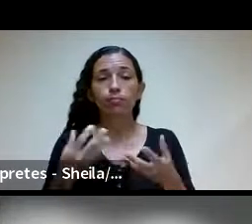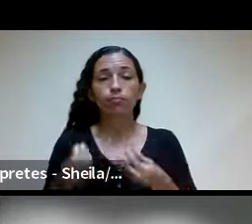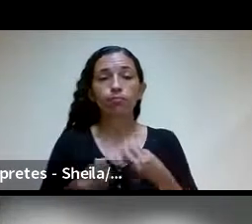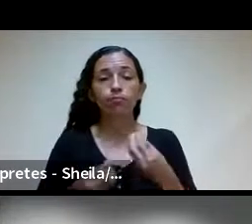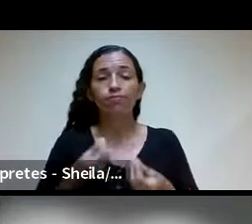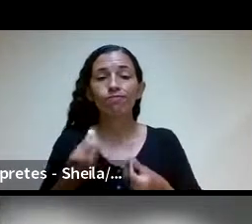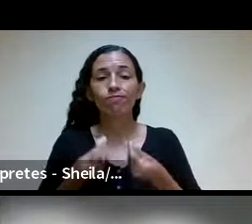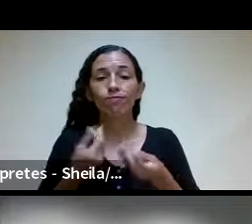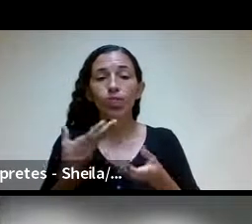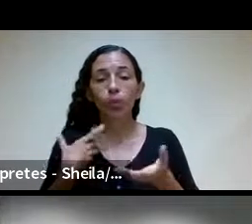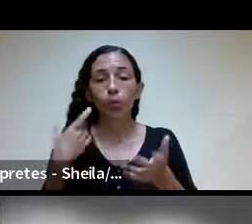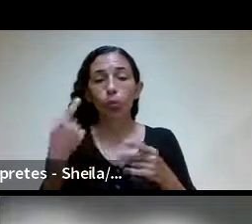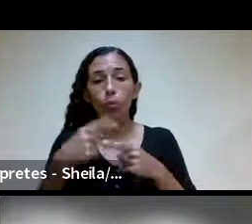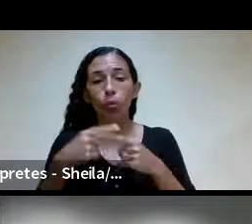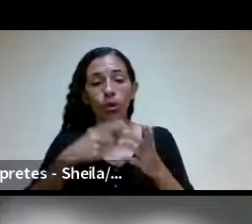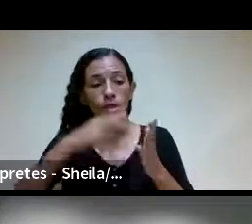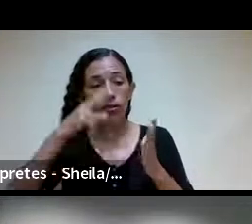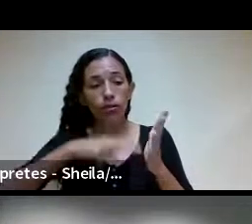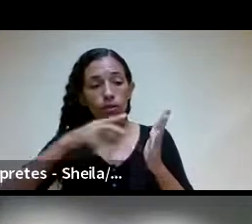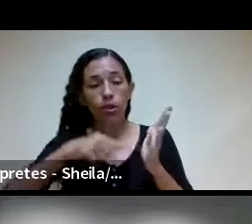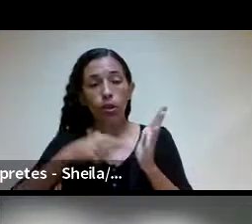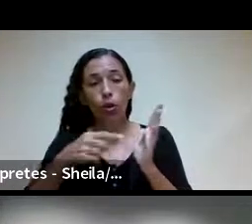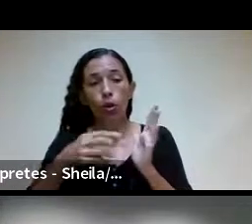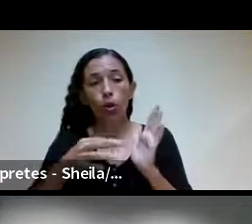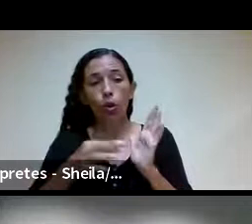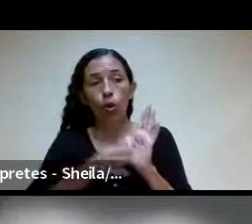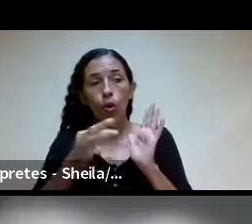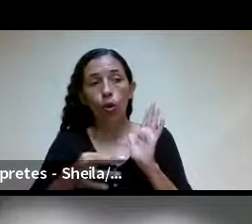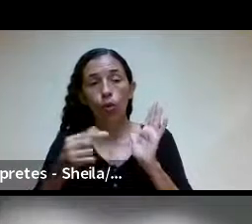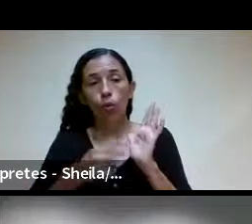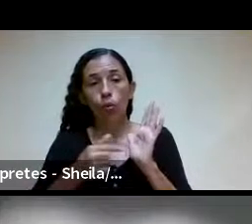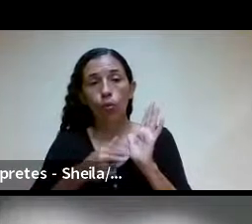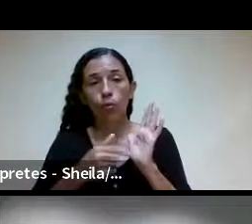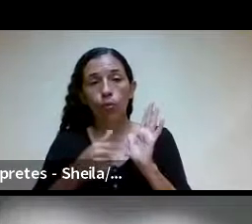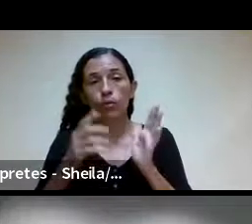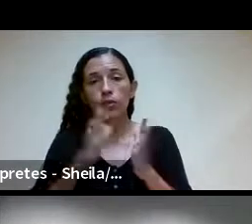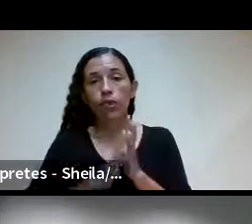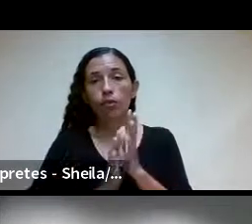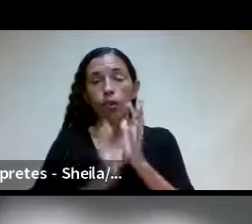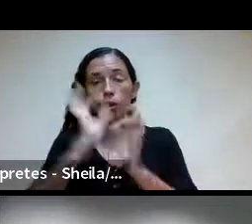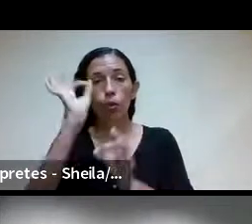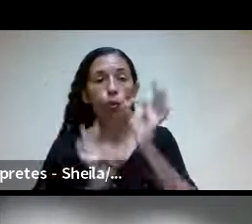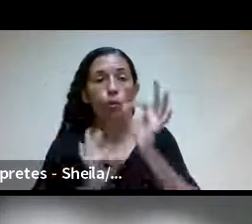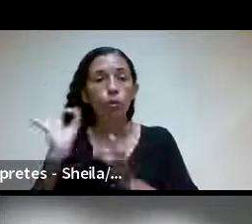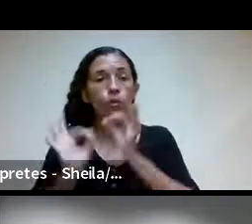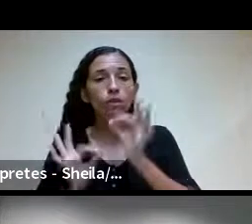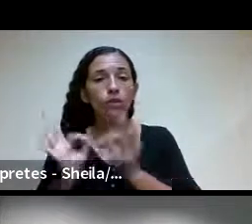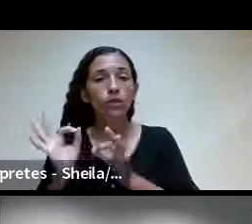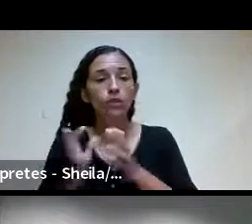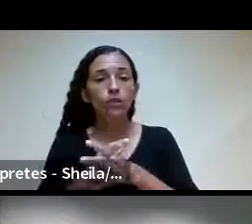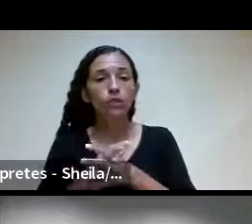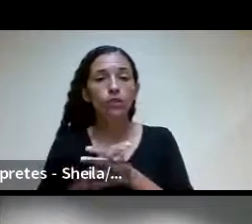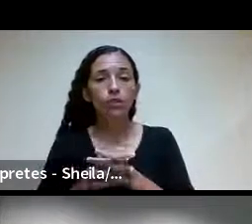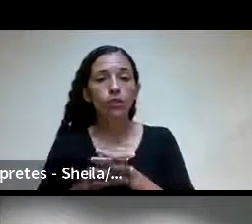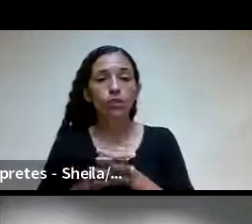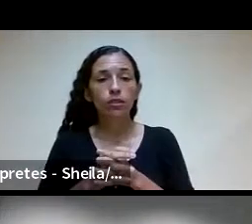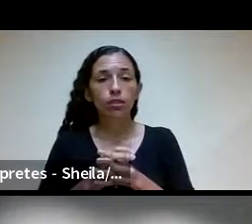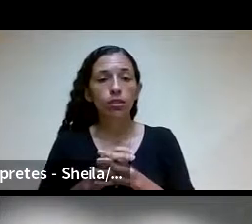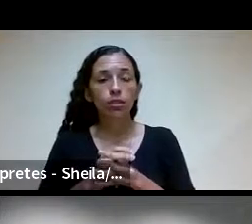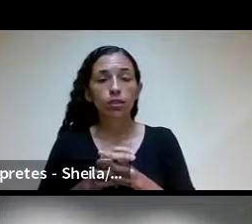diz aqui que opina pelo deferimento do pedido de regularização condicionado ao